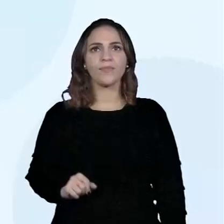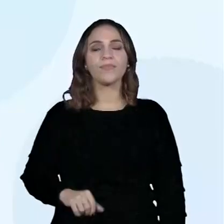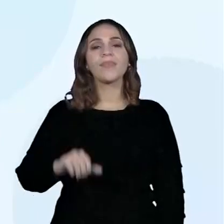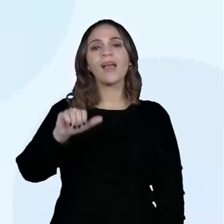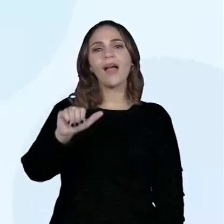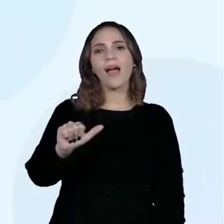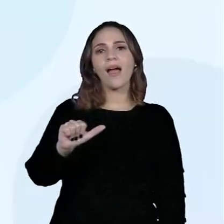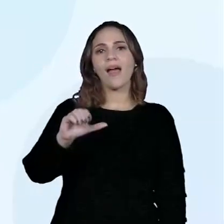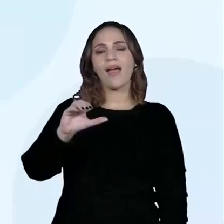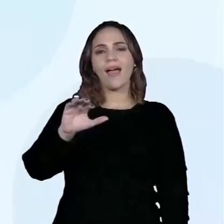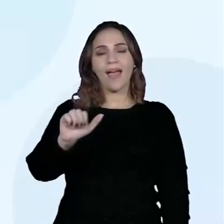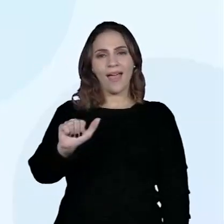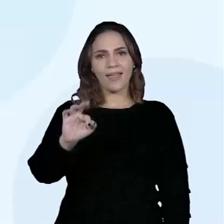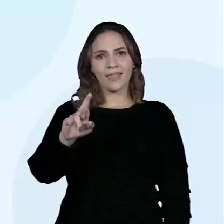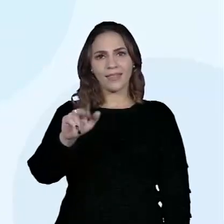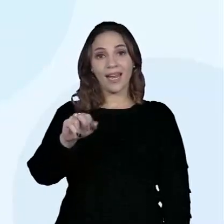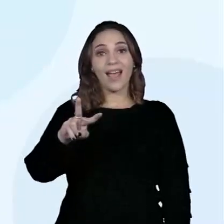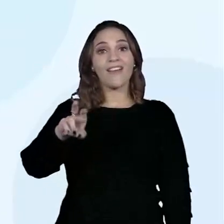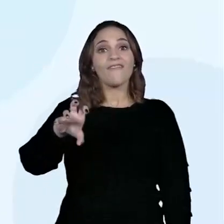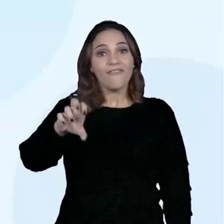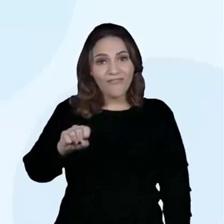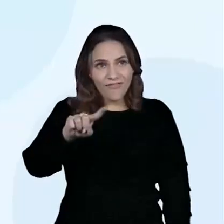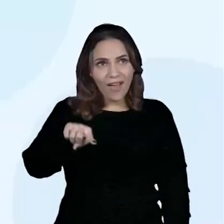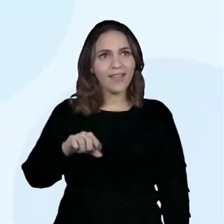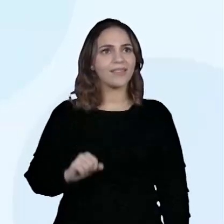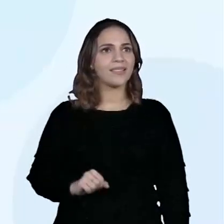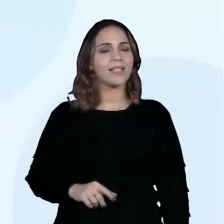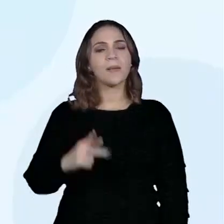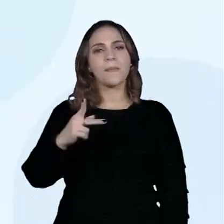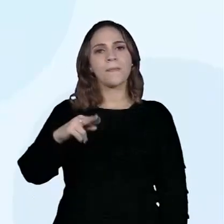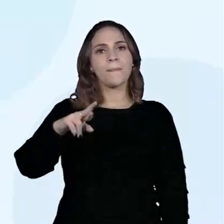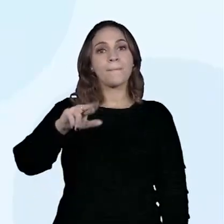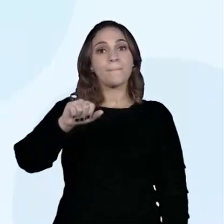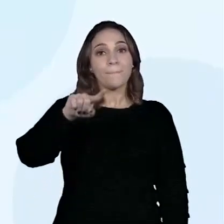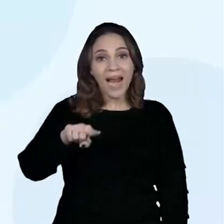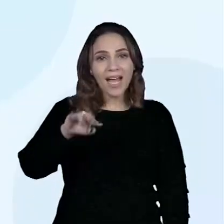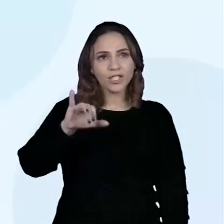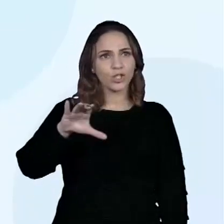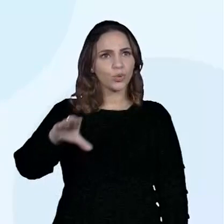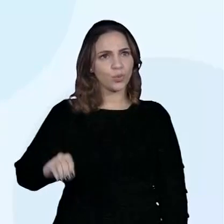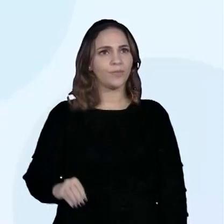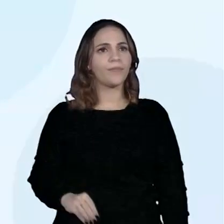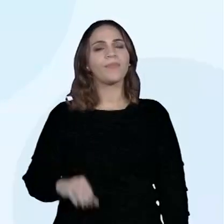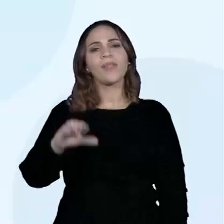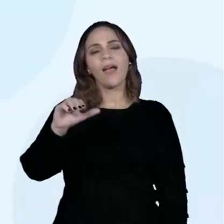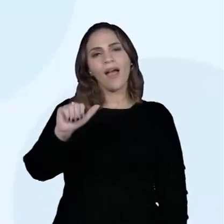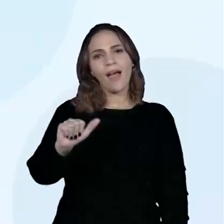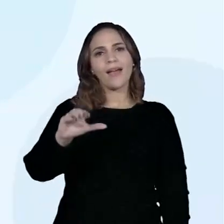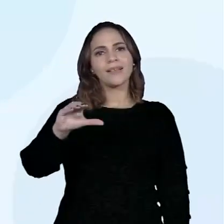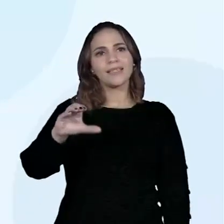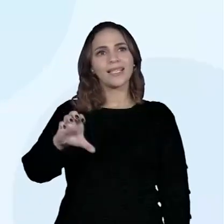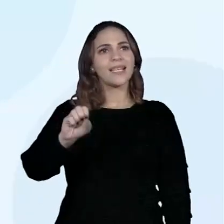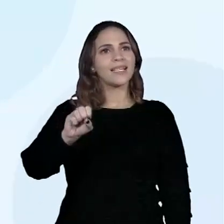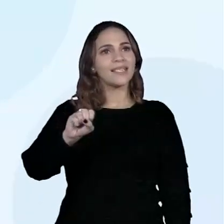acessíveis, físicos, além, crítica,